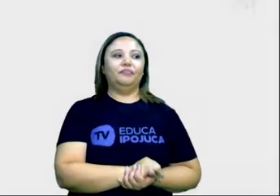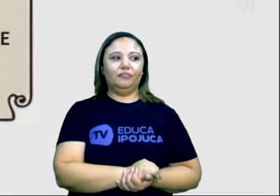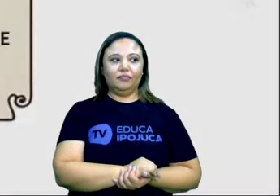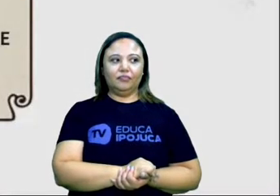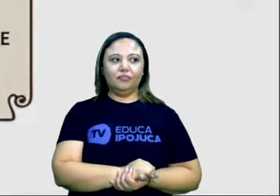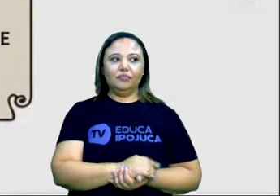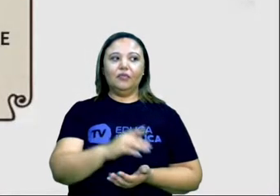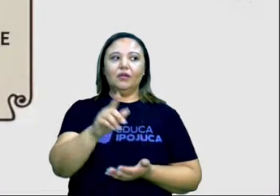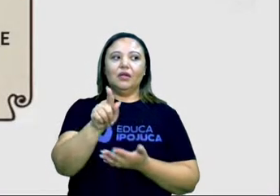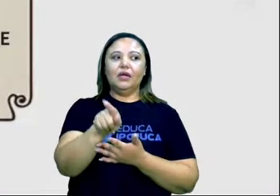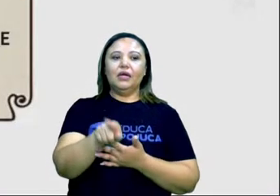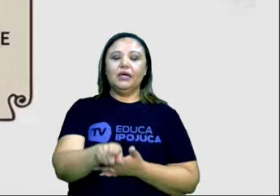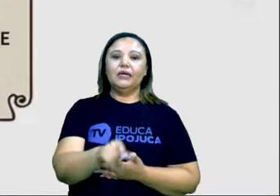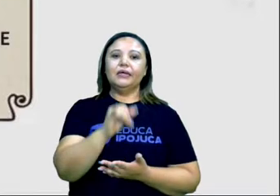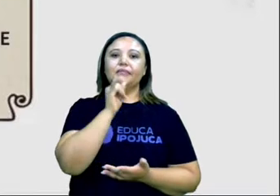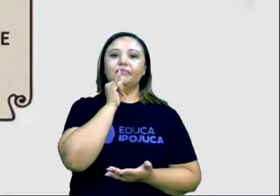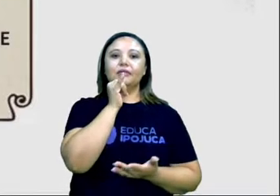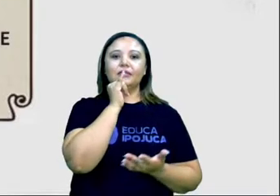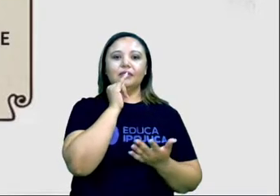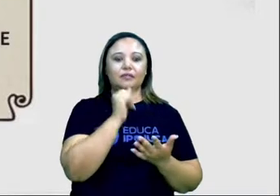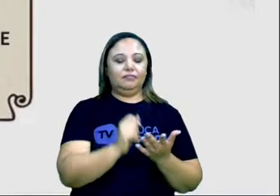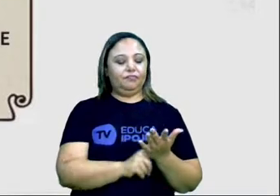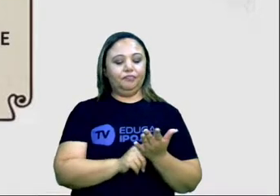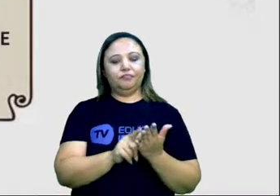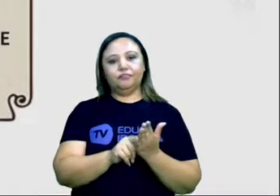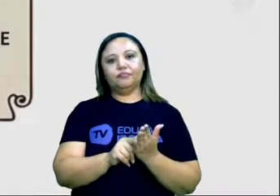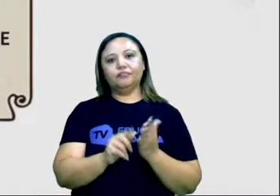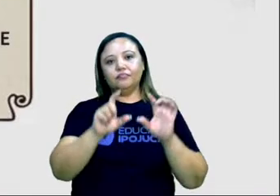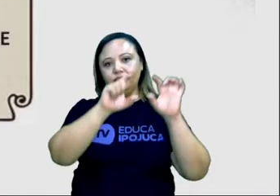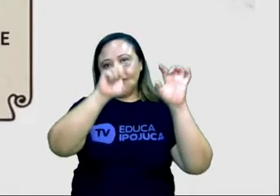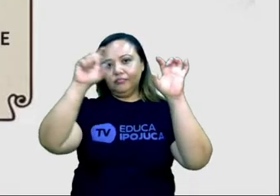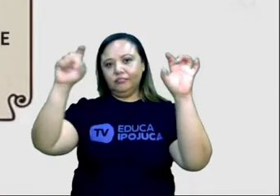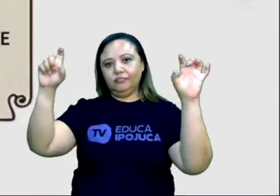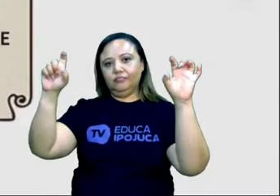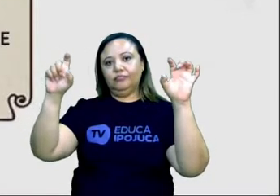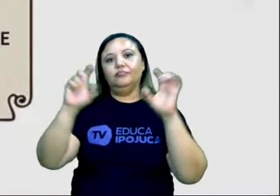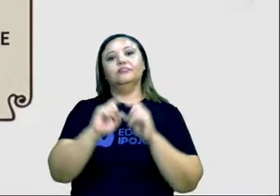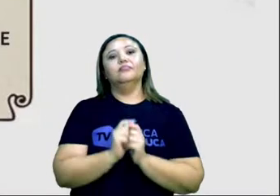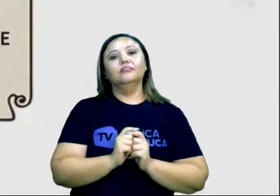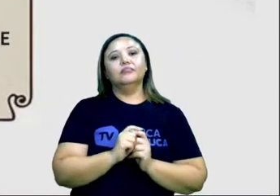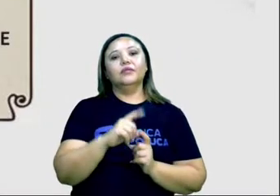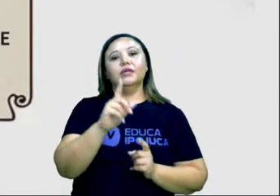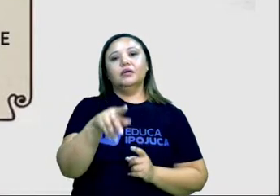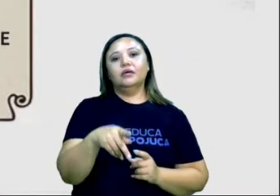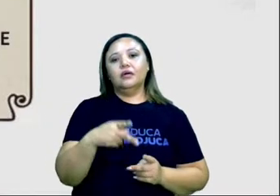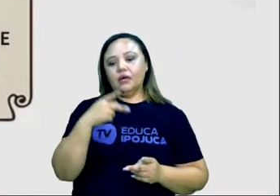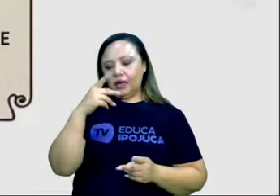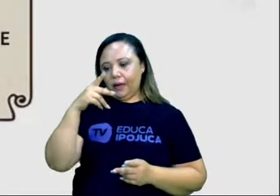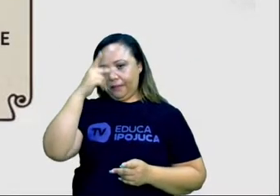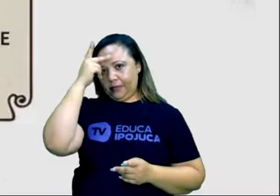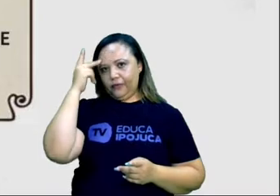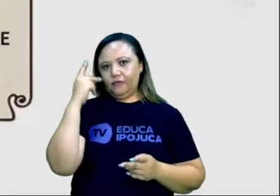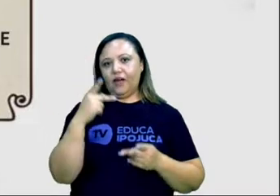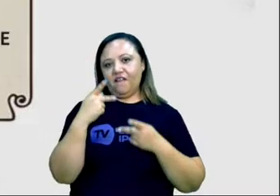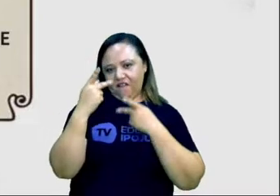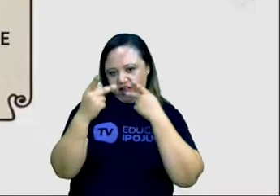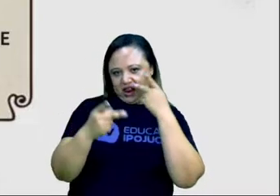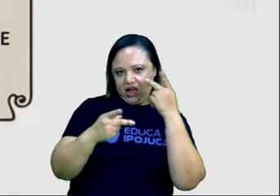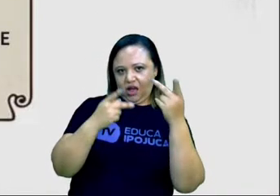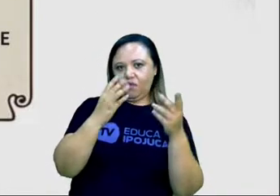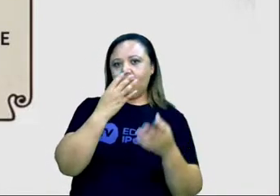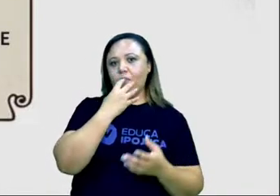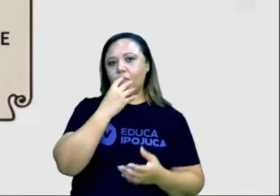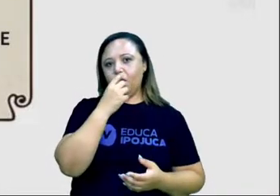inconsistente. Veja essa charge, ela é bem interessante. Ó. Que a pessoa fale com a boca cheia, tudo